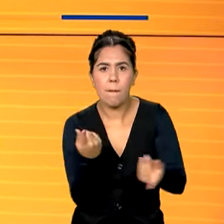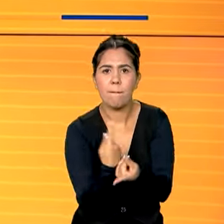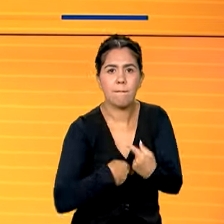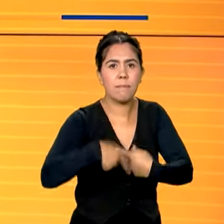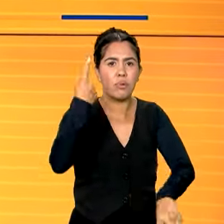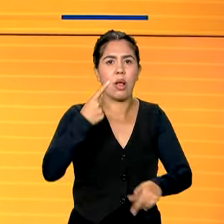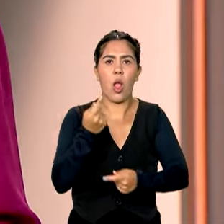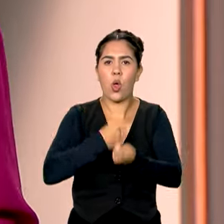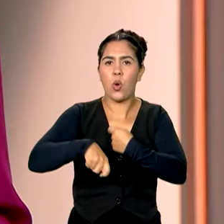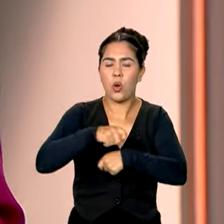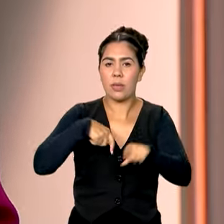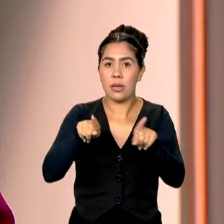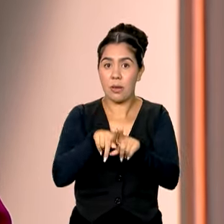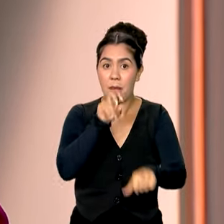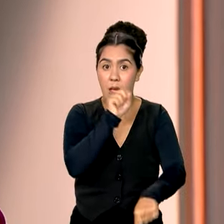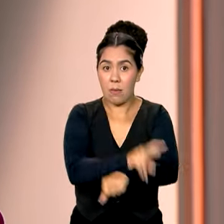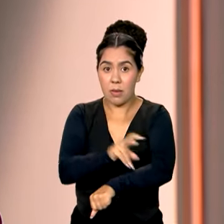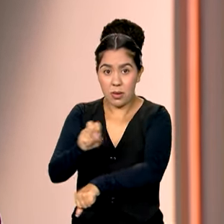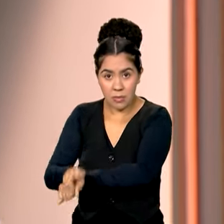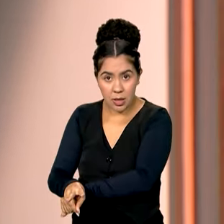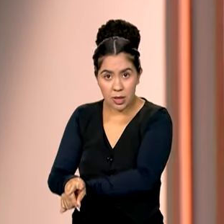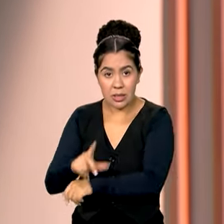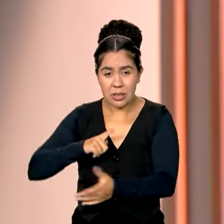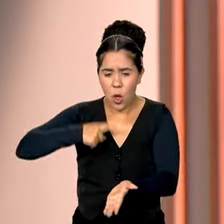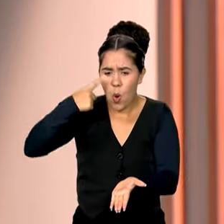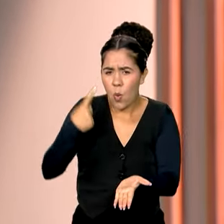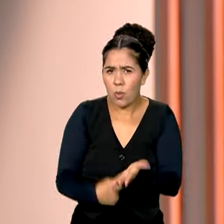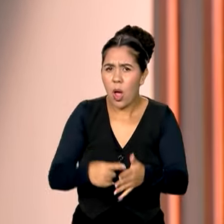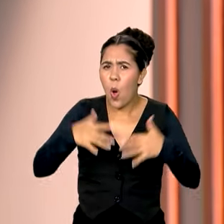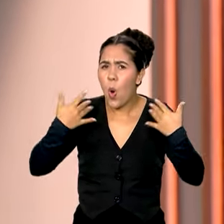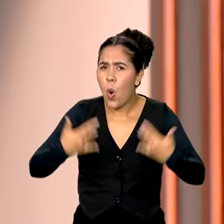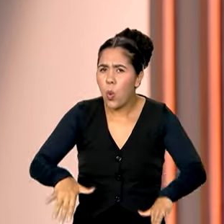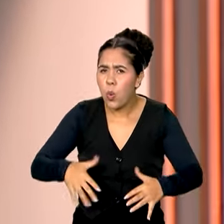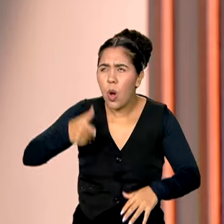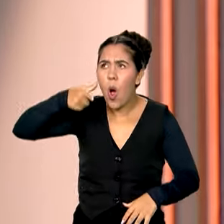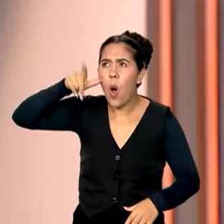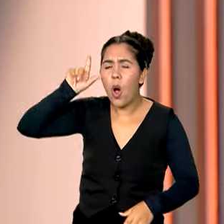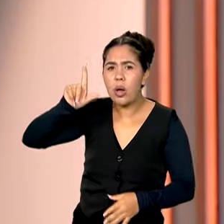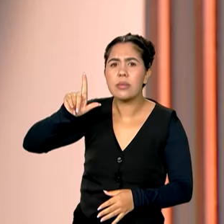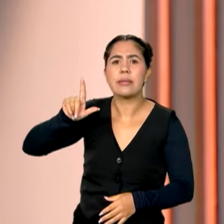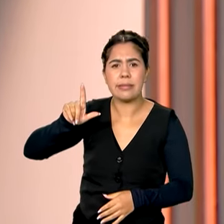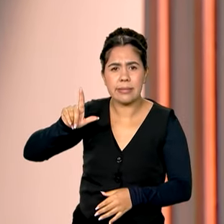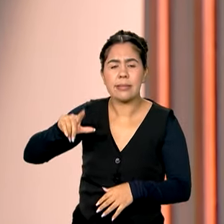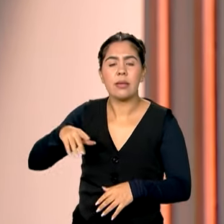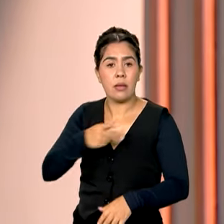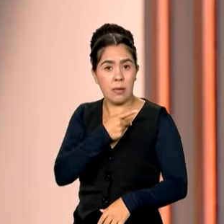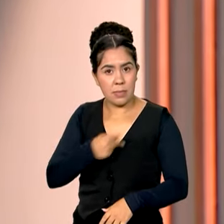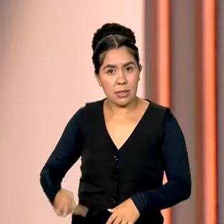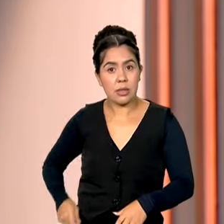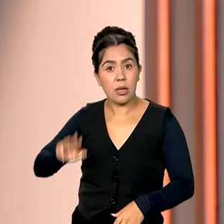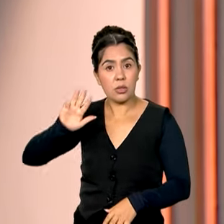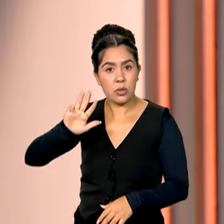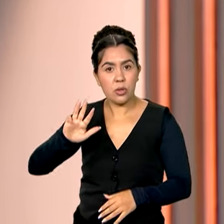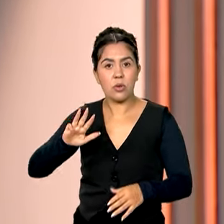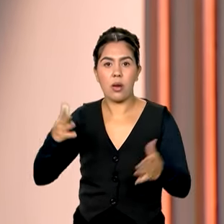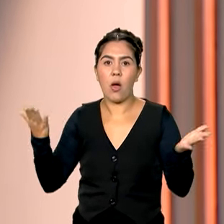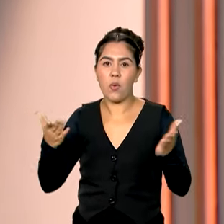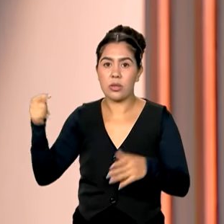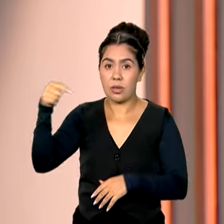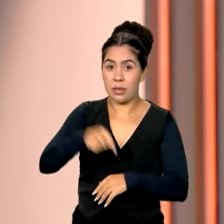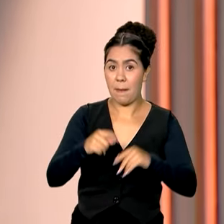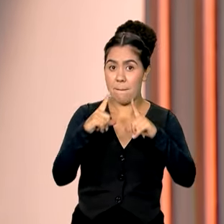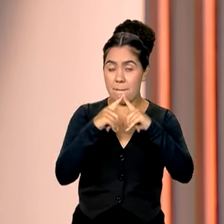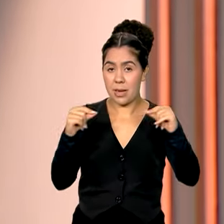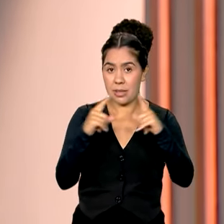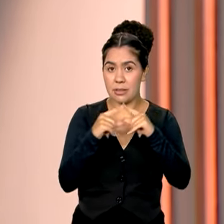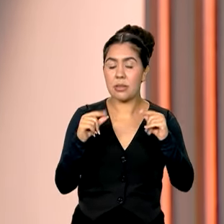do emprego. Depois dessa agenda intensa ontem no Rio de Janeiro, hoje o presidente Lula cumpre agenda em Brasília. No